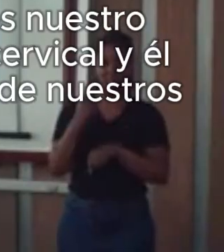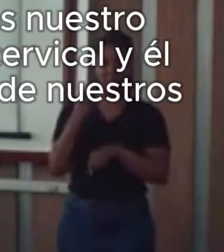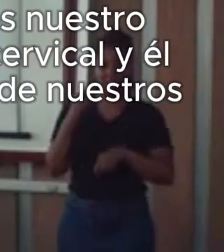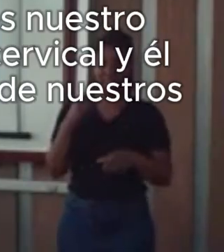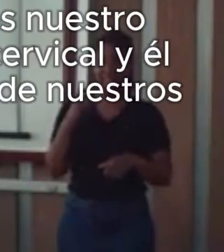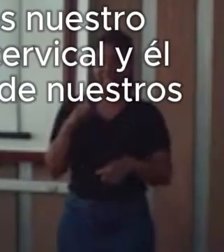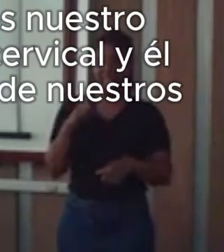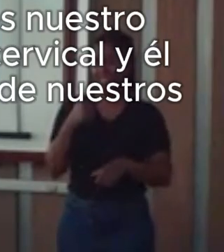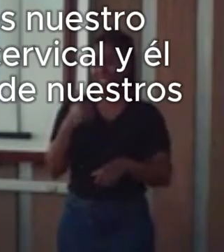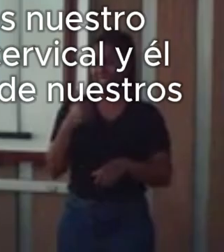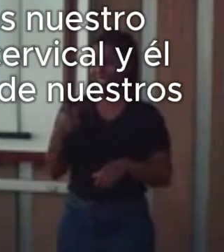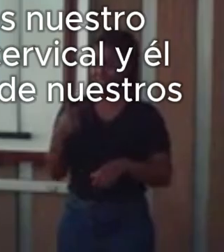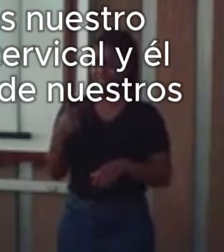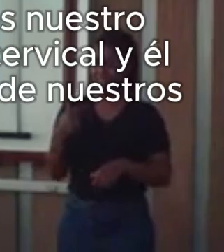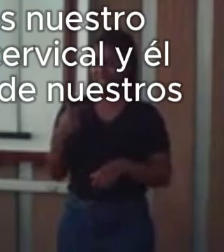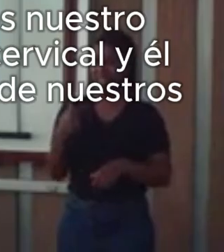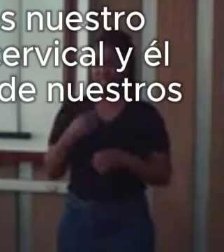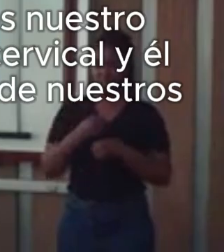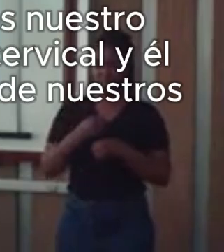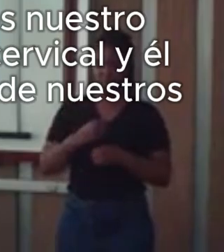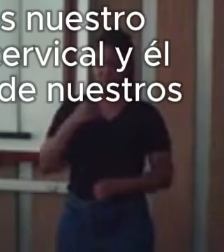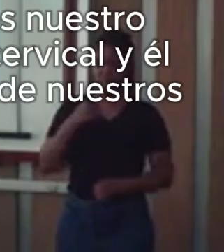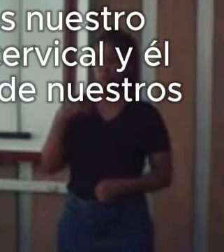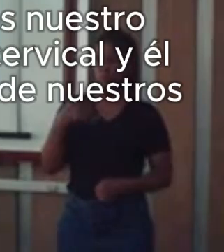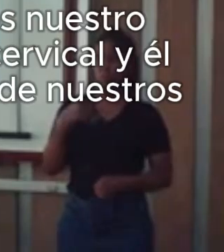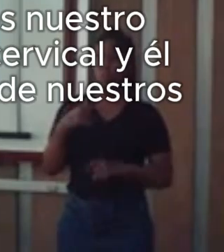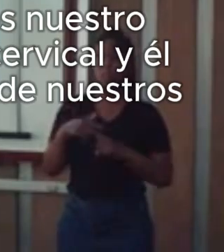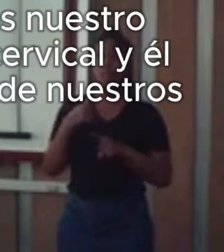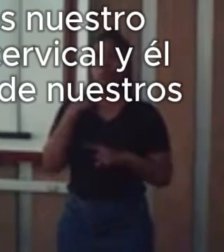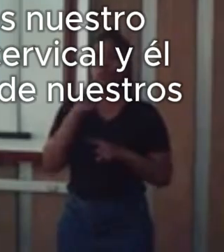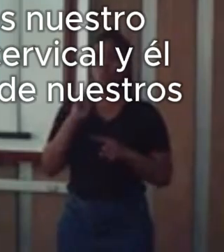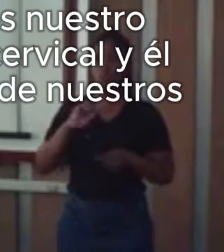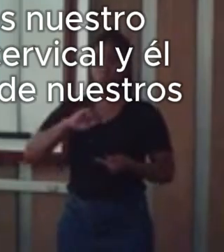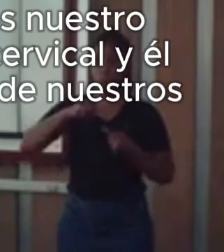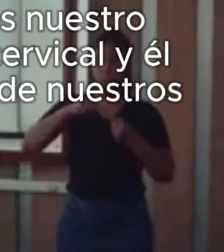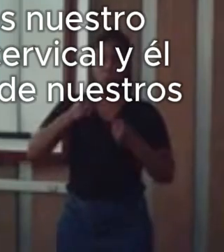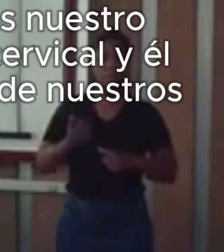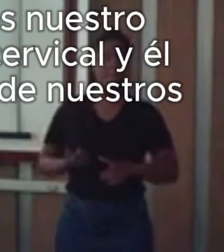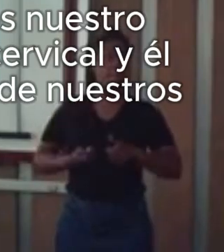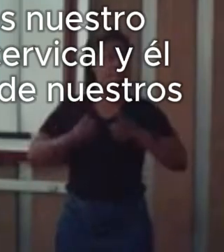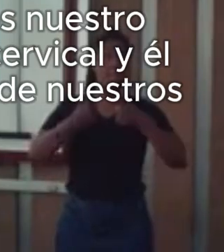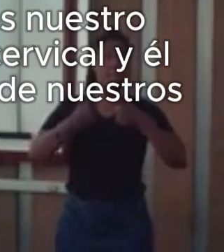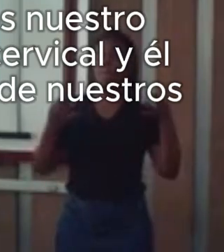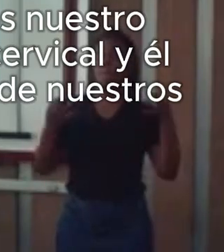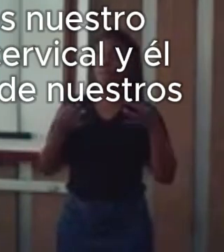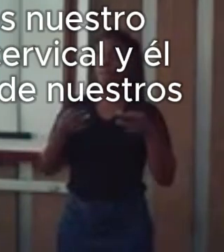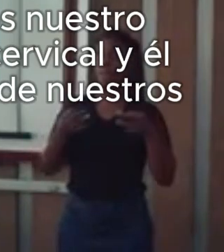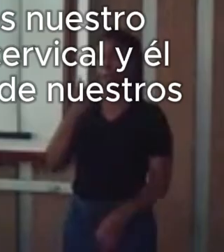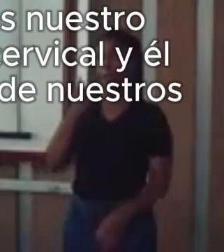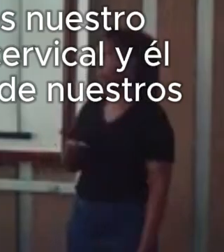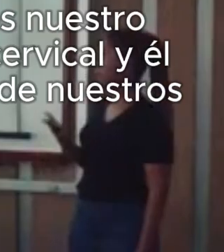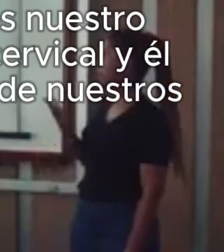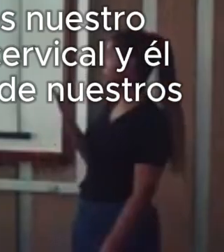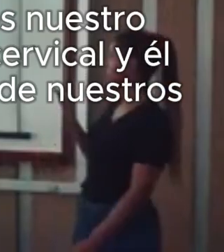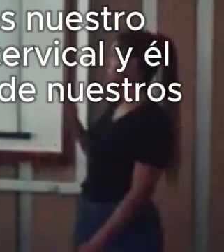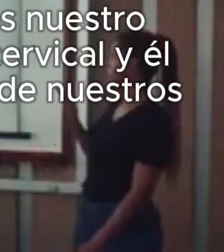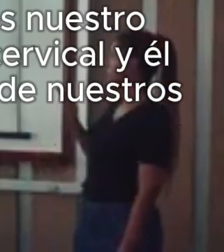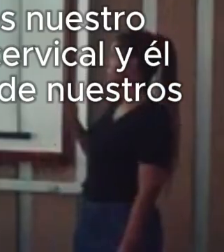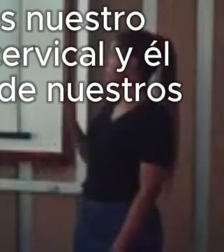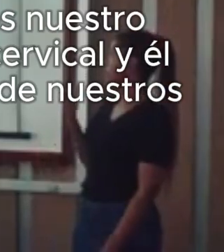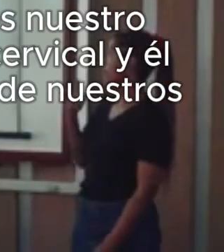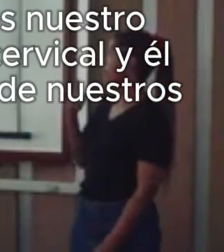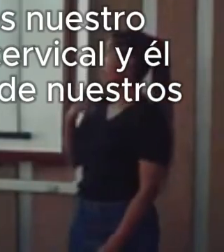lesão alta, né, cervical, e ele recuperou completamente. E esse aqui é um que não está aparecendo muito, mas que é também um